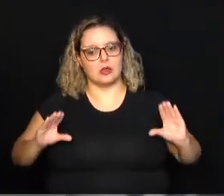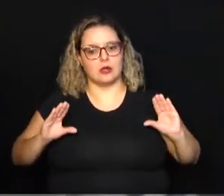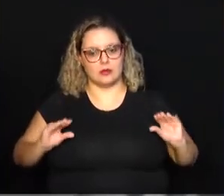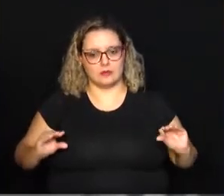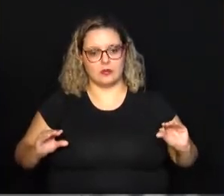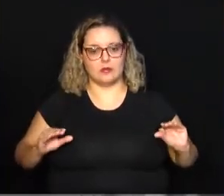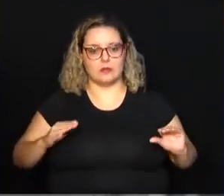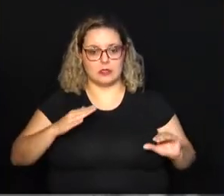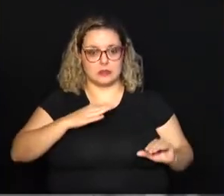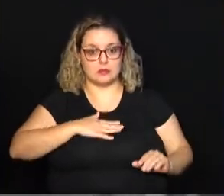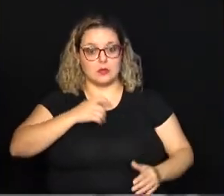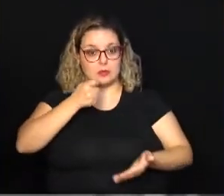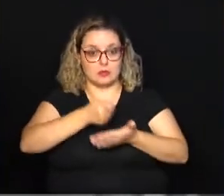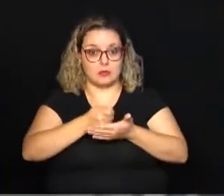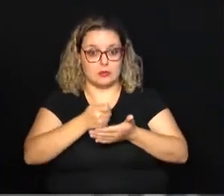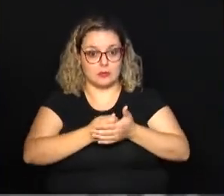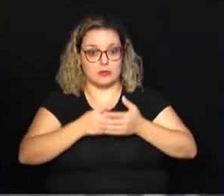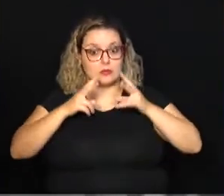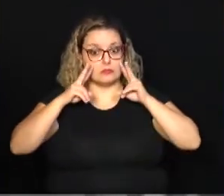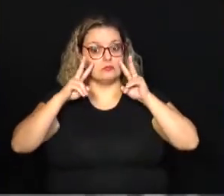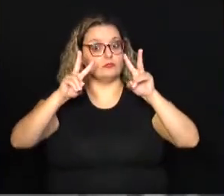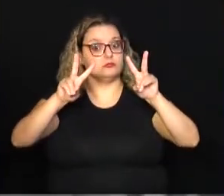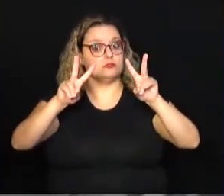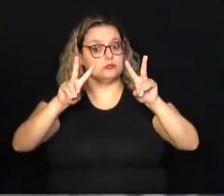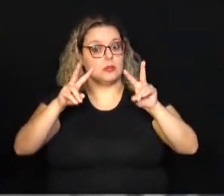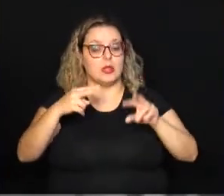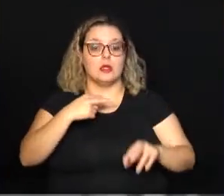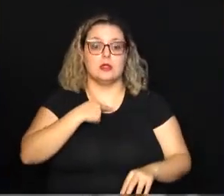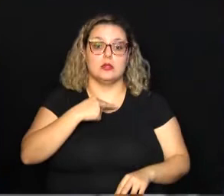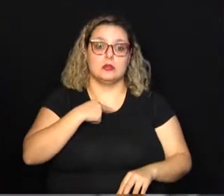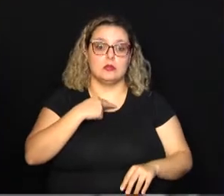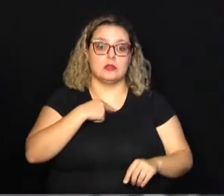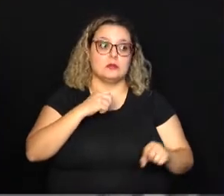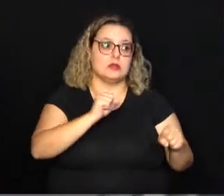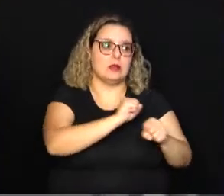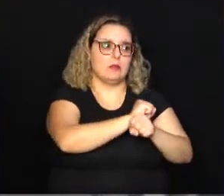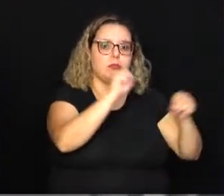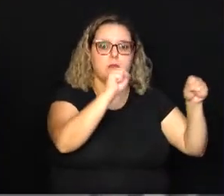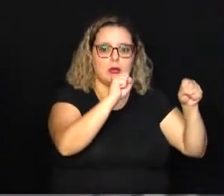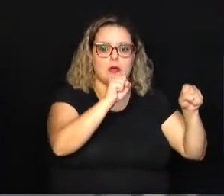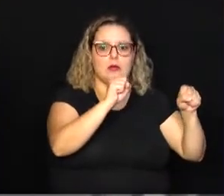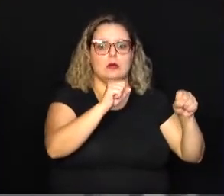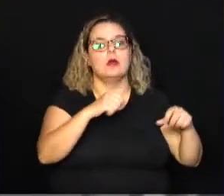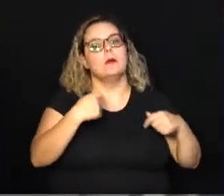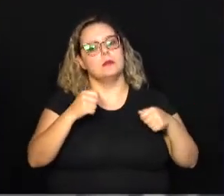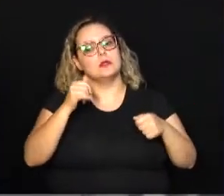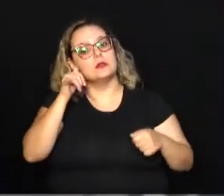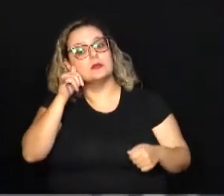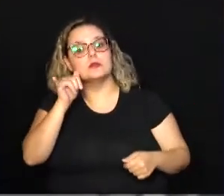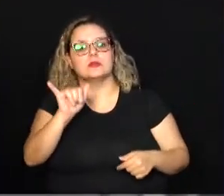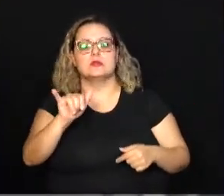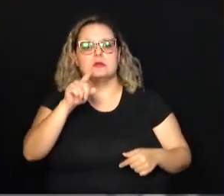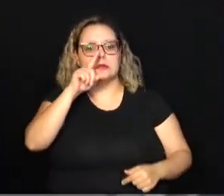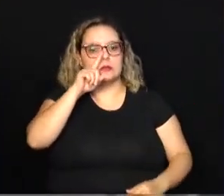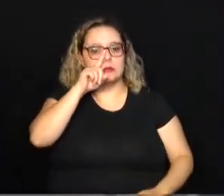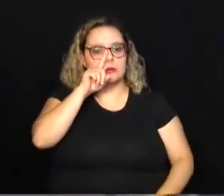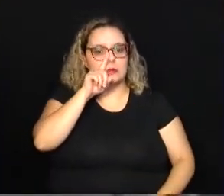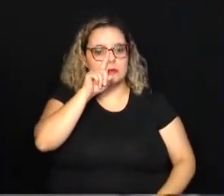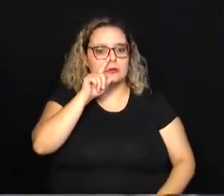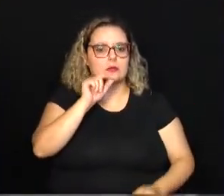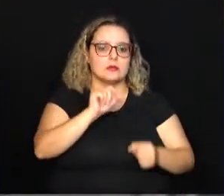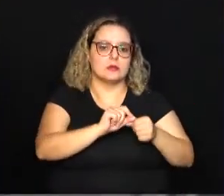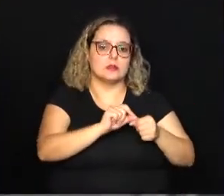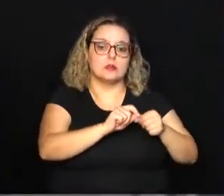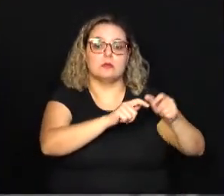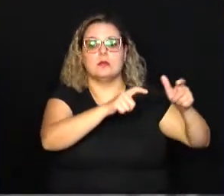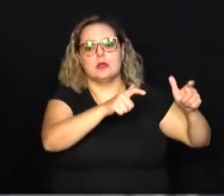equipe é tentar olhar para frente, porque não adianta deixar estourar para correr atrás, a gente tem que tentar prevenir, até sob o risco de fazer um pouco a mais e depois